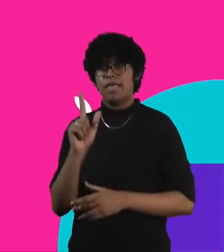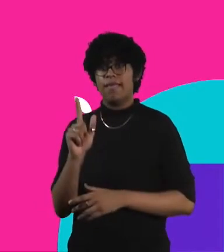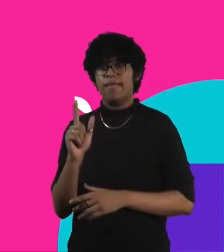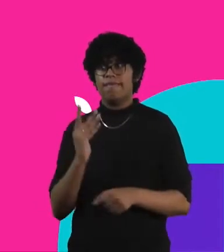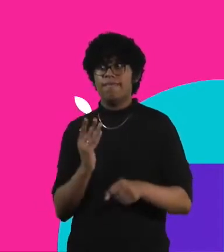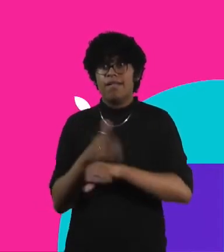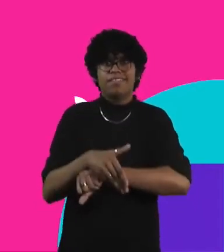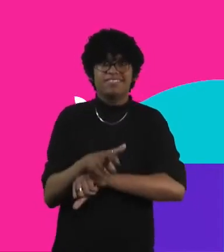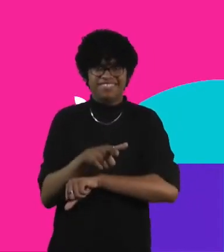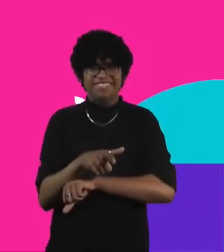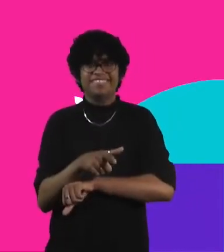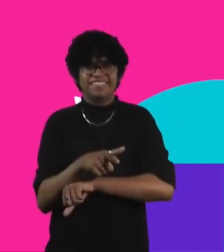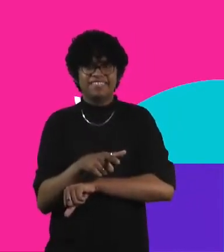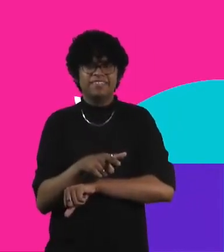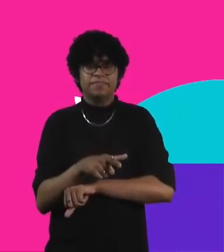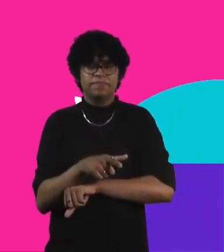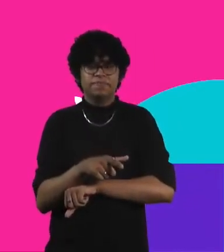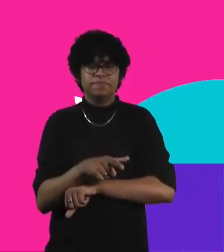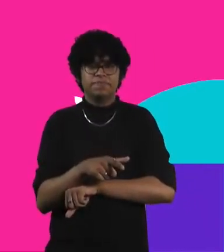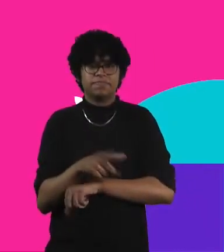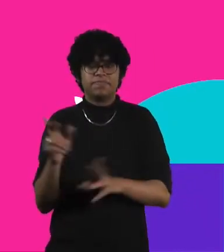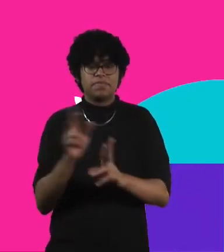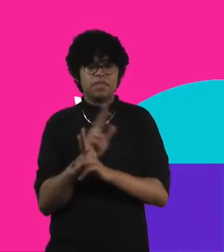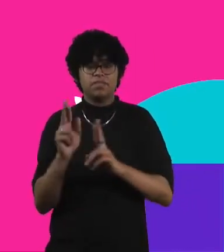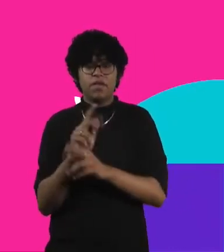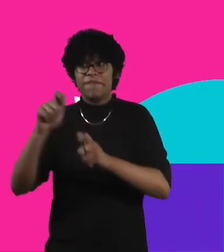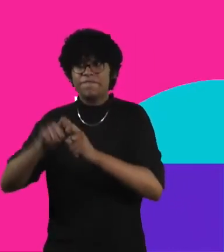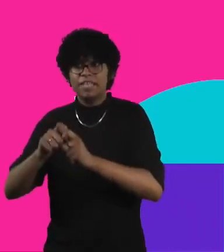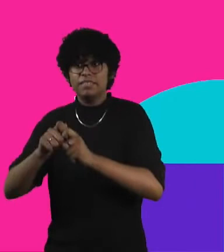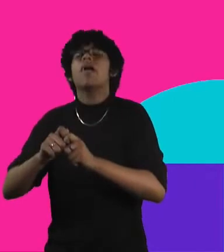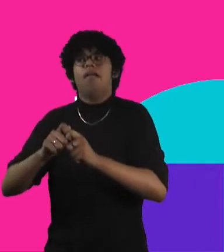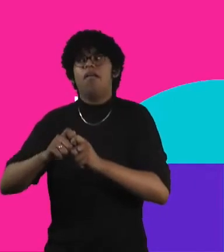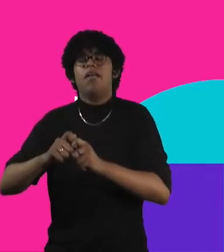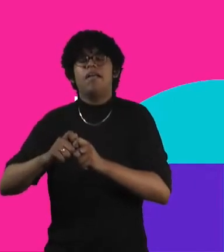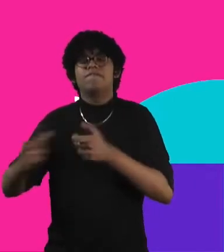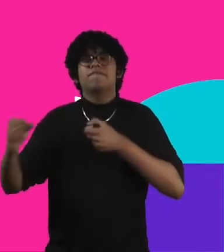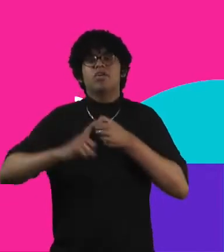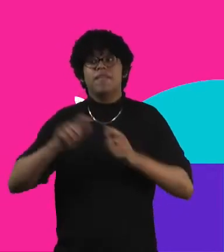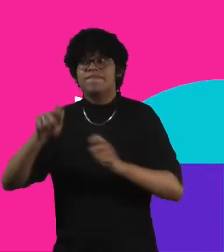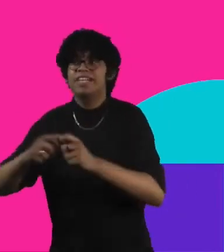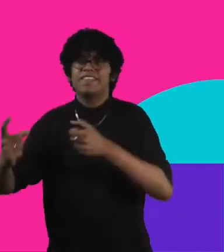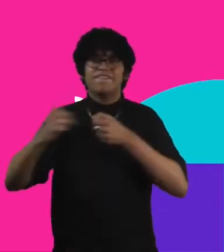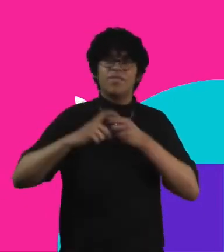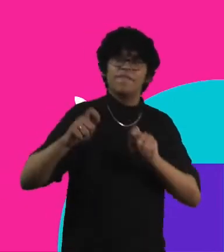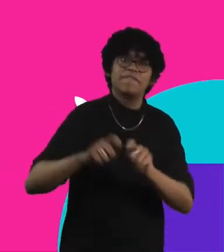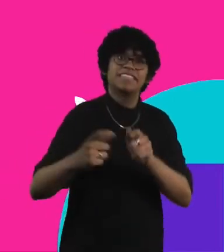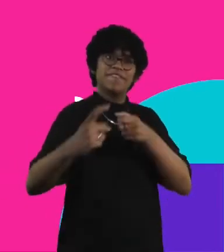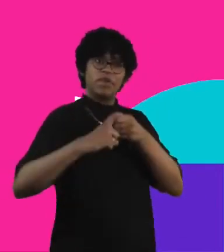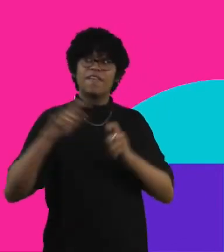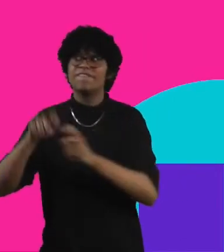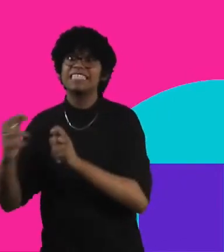realidade, e ele vai surgir de uma relação de causa e efeito no médio e no longo prazo, segundo a nossa